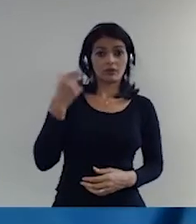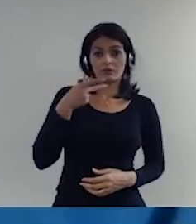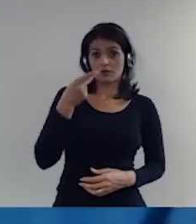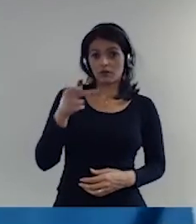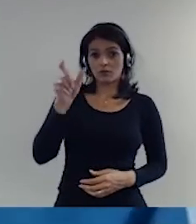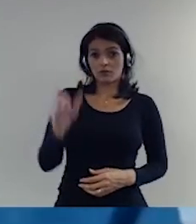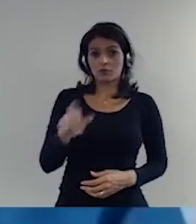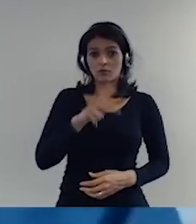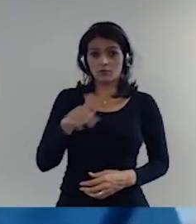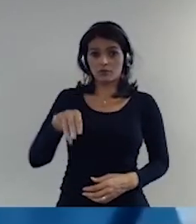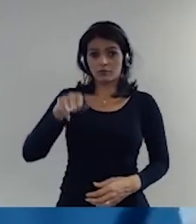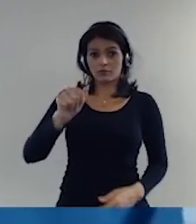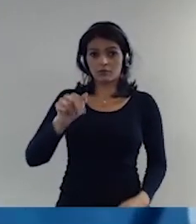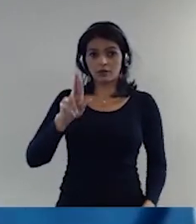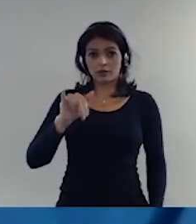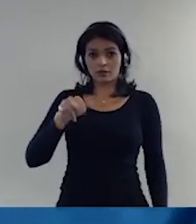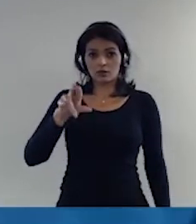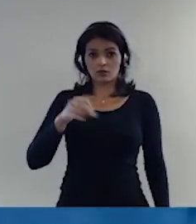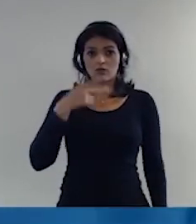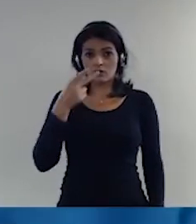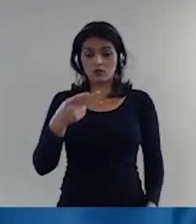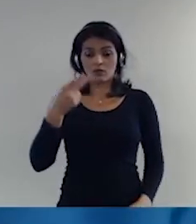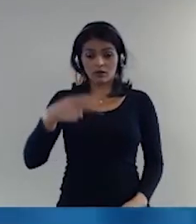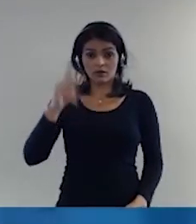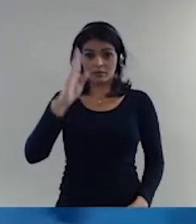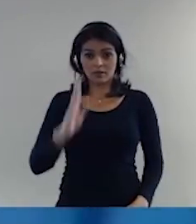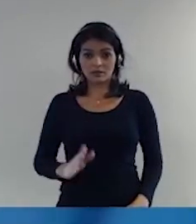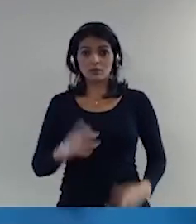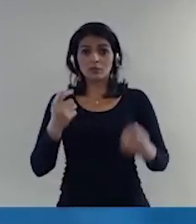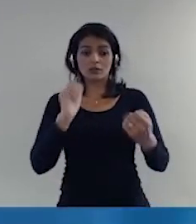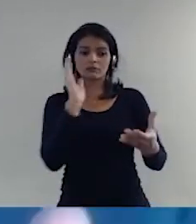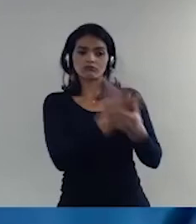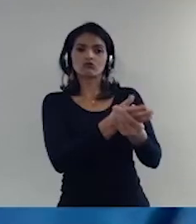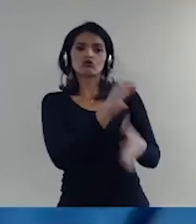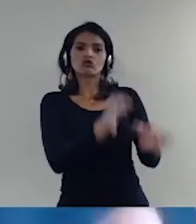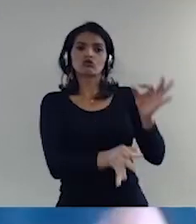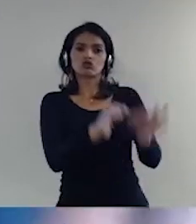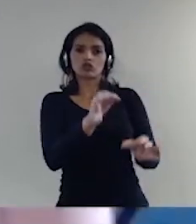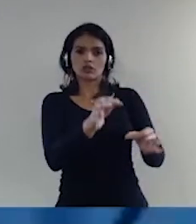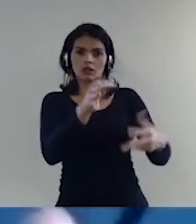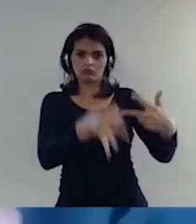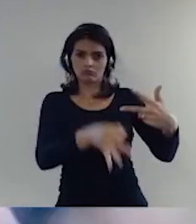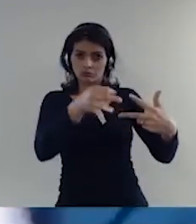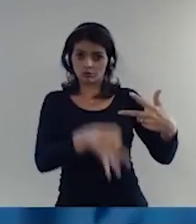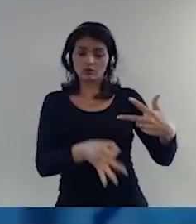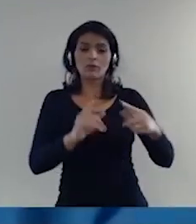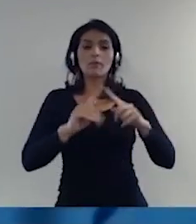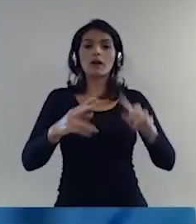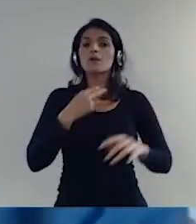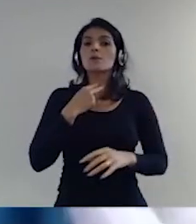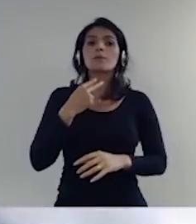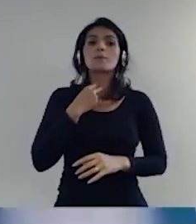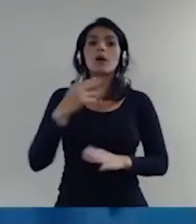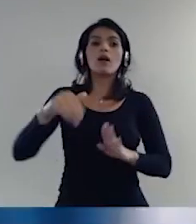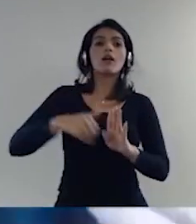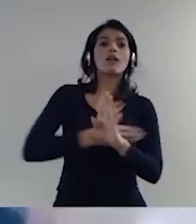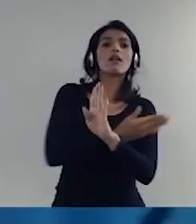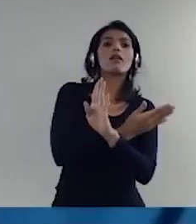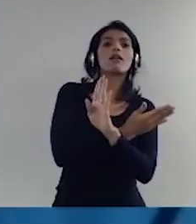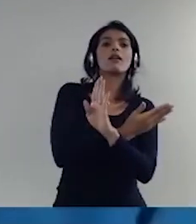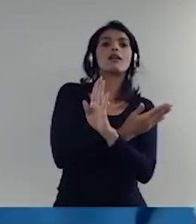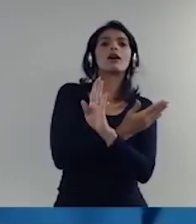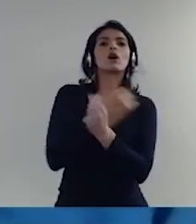Marino originariamente, no caso brasileiro, isso tem que ser levado ao judiciário, que não pode agir fora dos